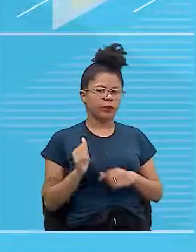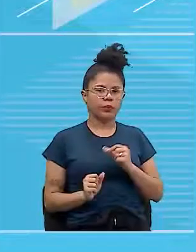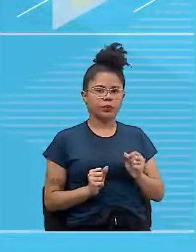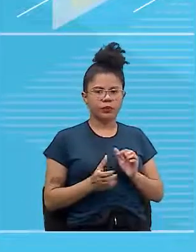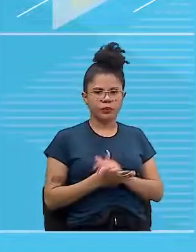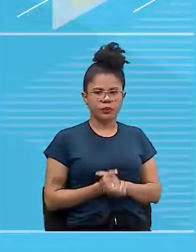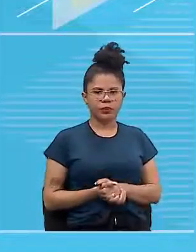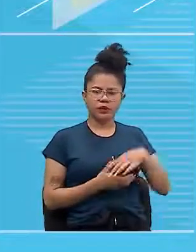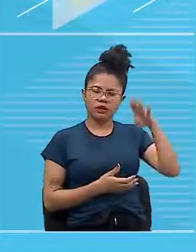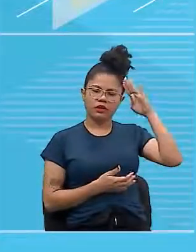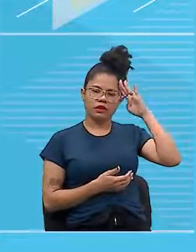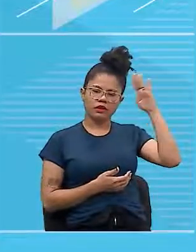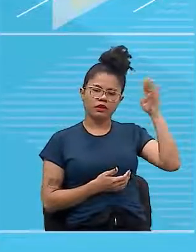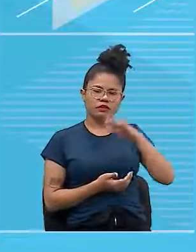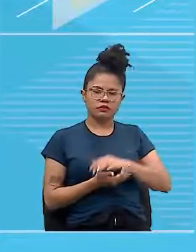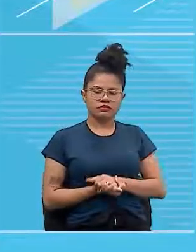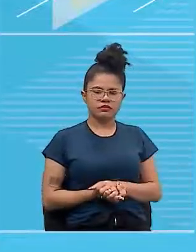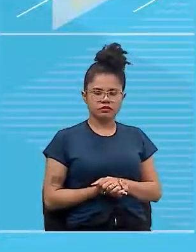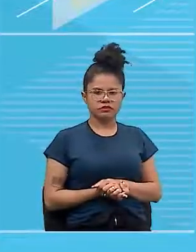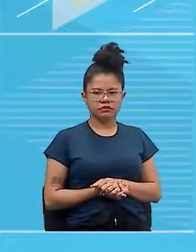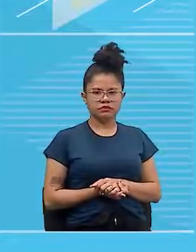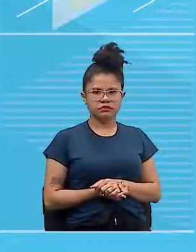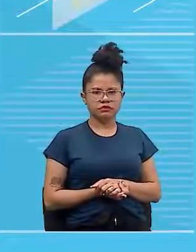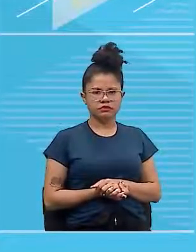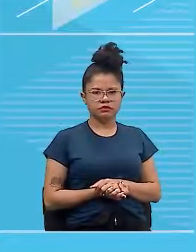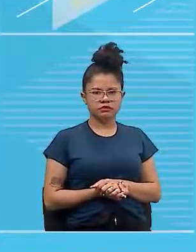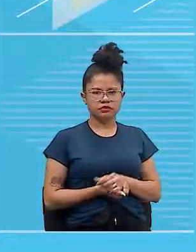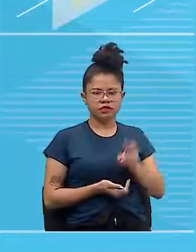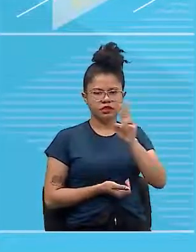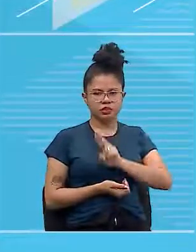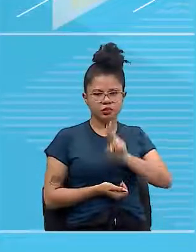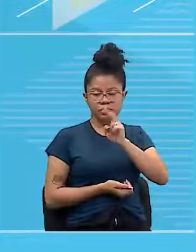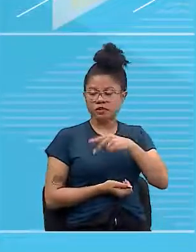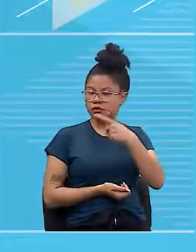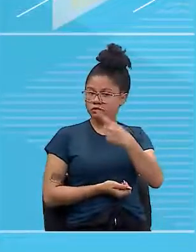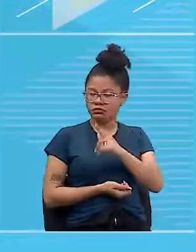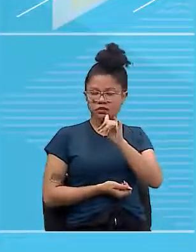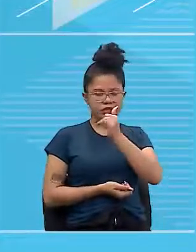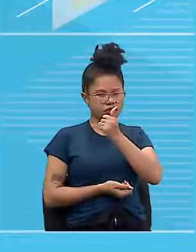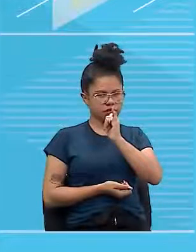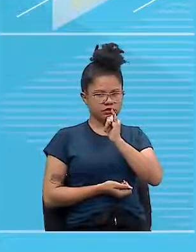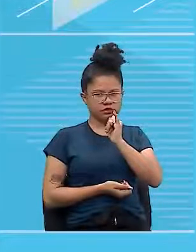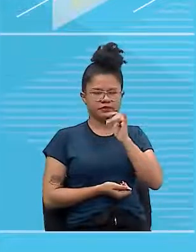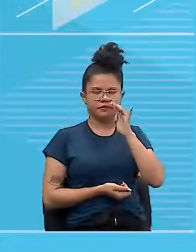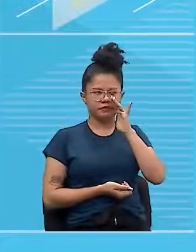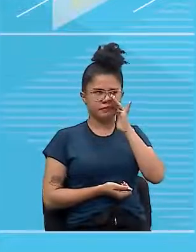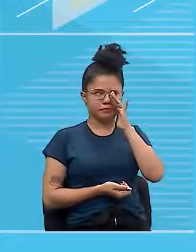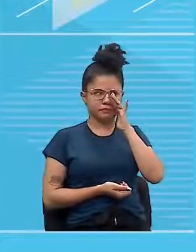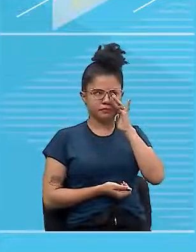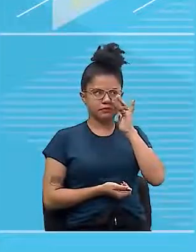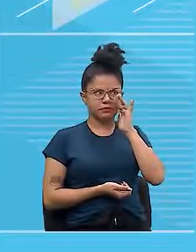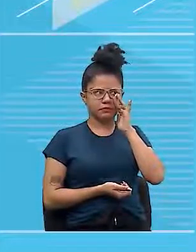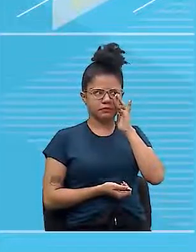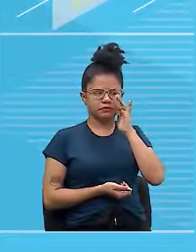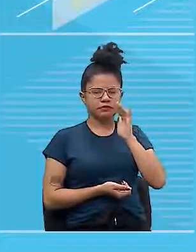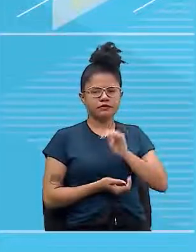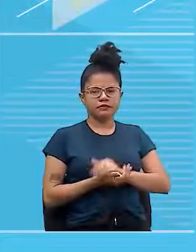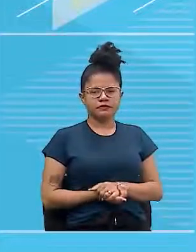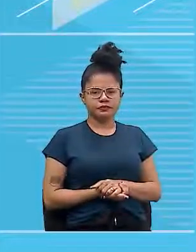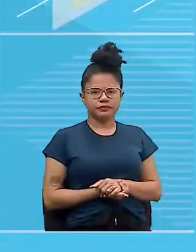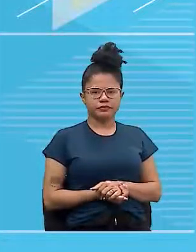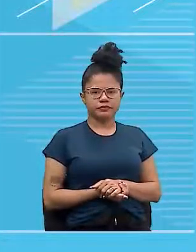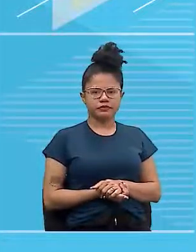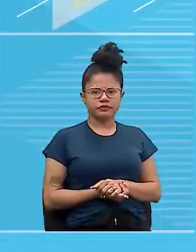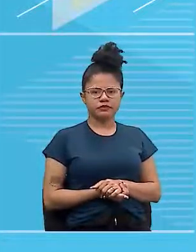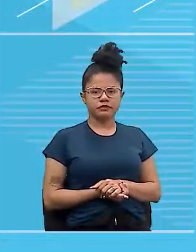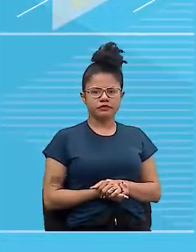o principal consumidor da tua energia entendeu ele é o principal